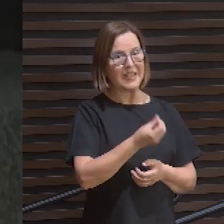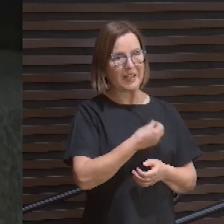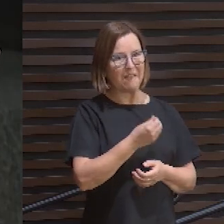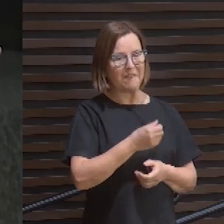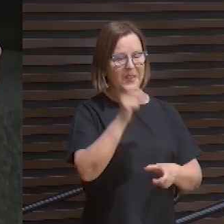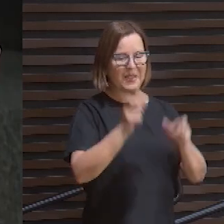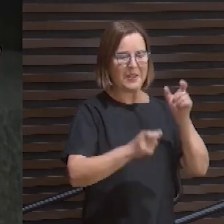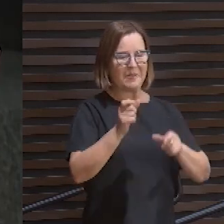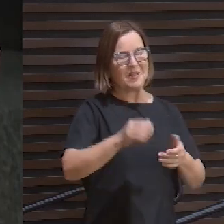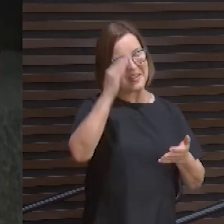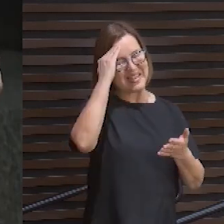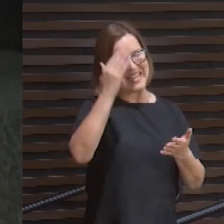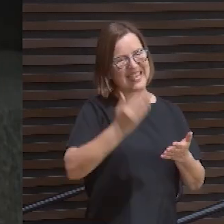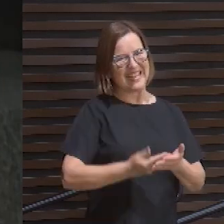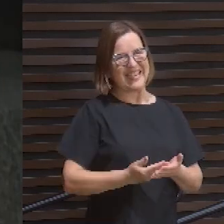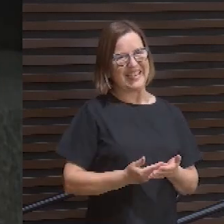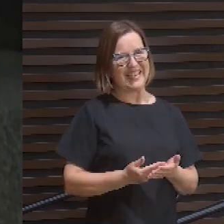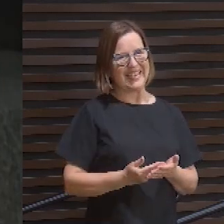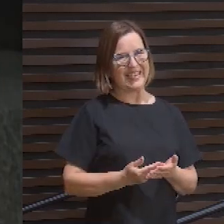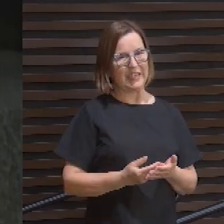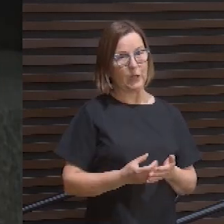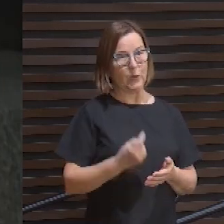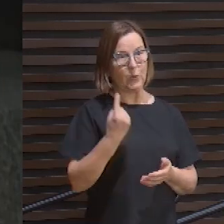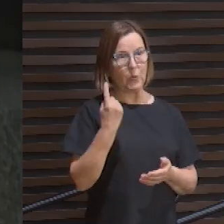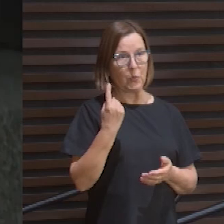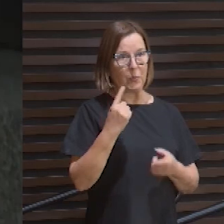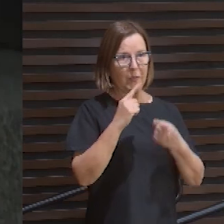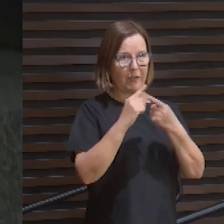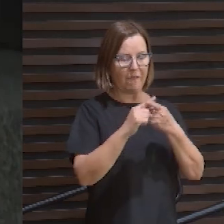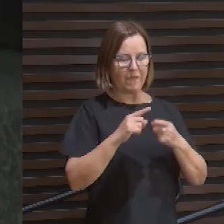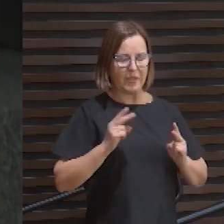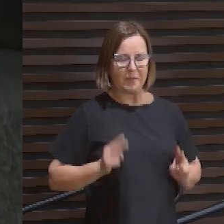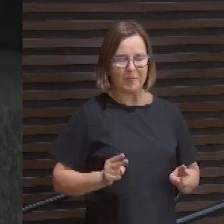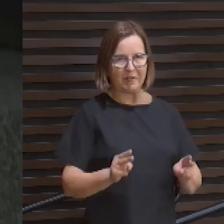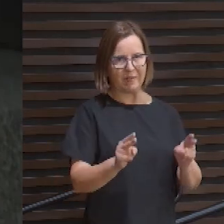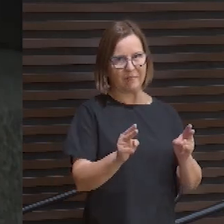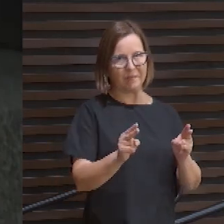creem. De uma vez para sempre.